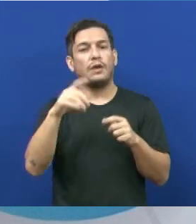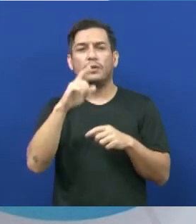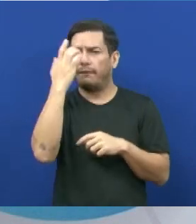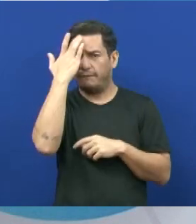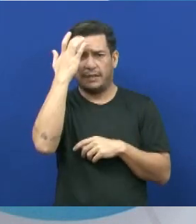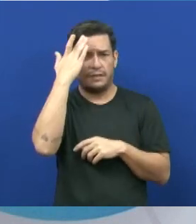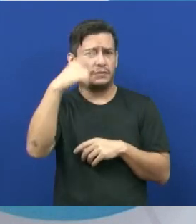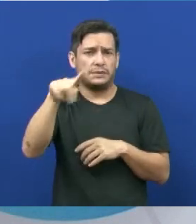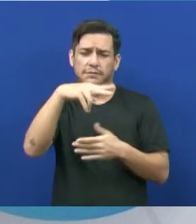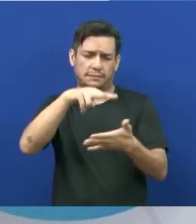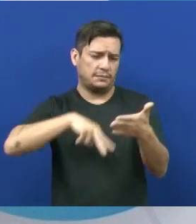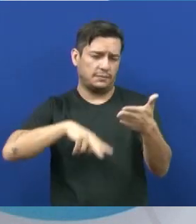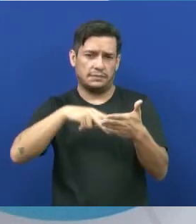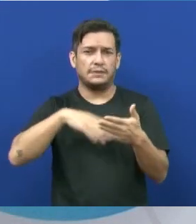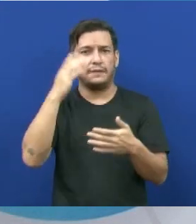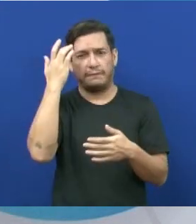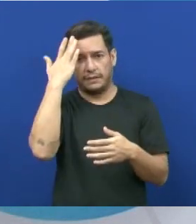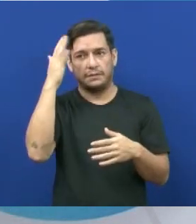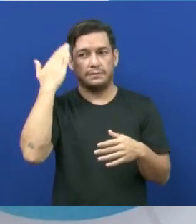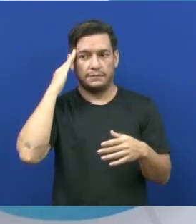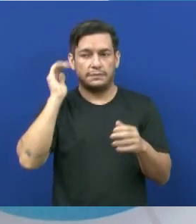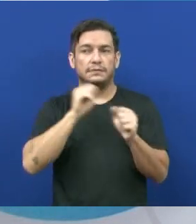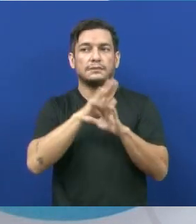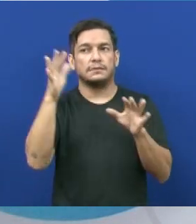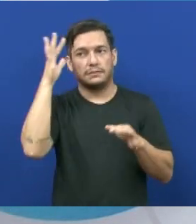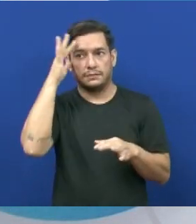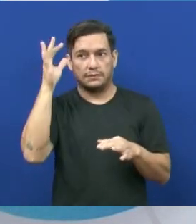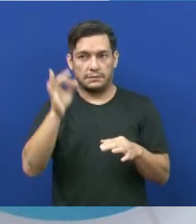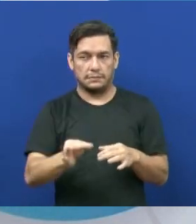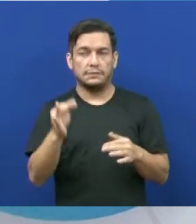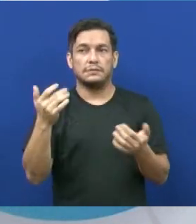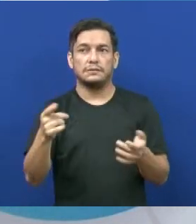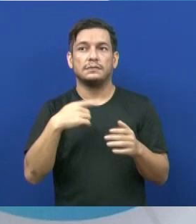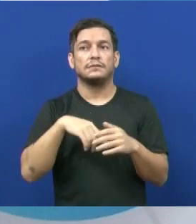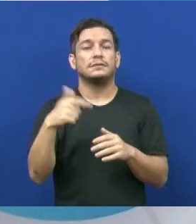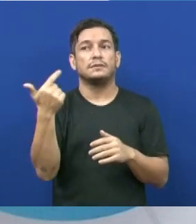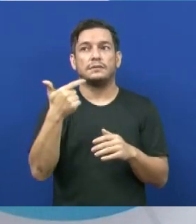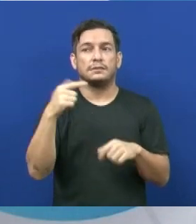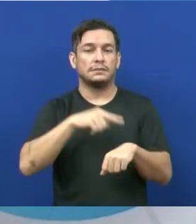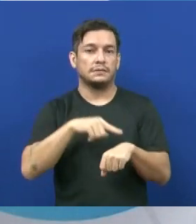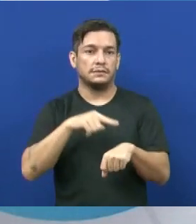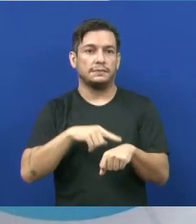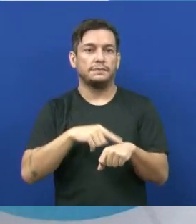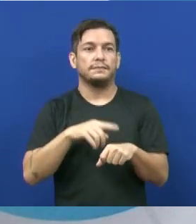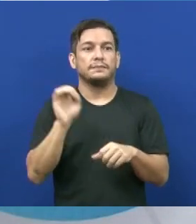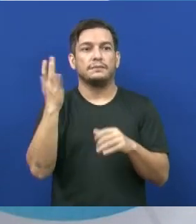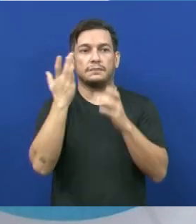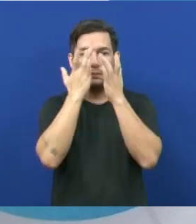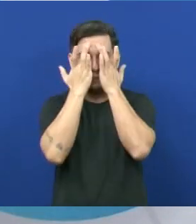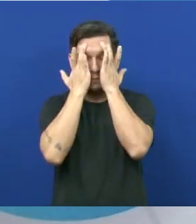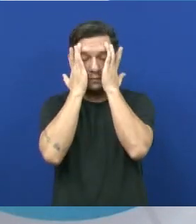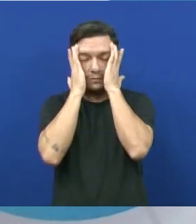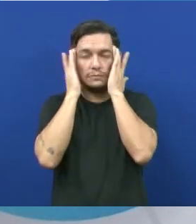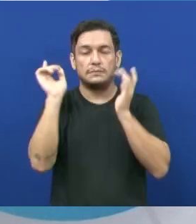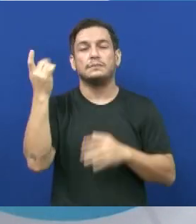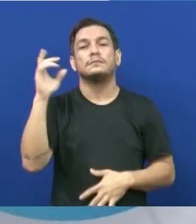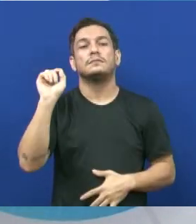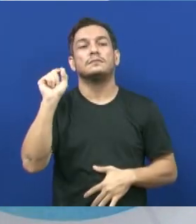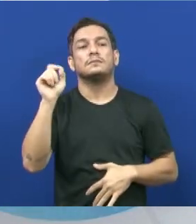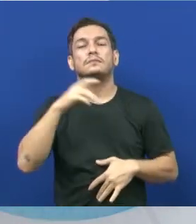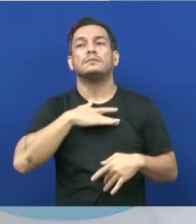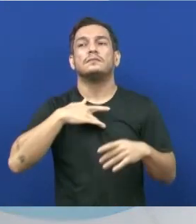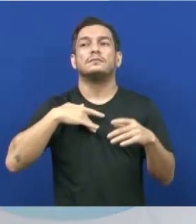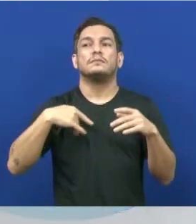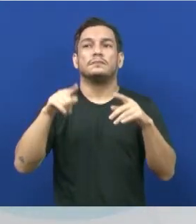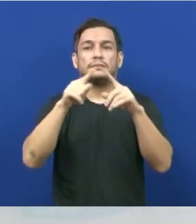uma coisa fácil de vocês lerem fácil de entender e compreender nesse segundo momento o que que acontece neste gráfico